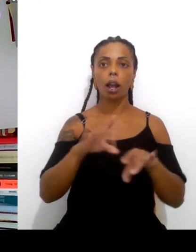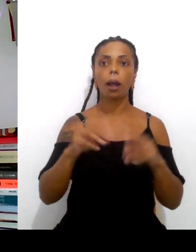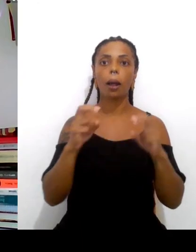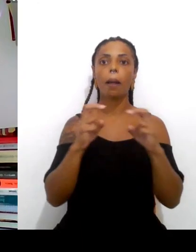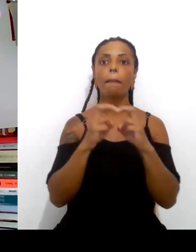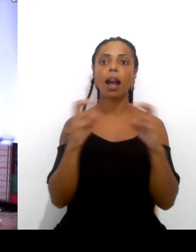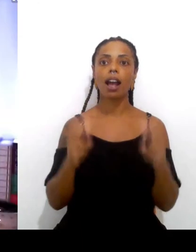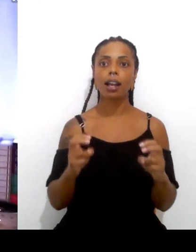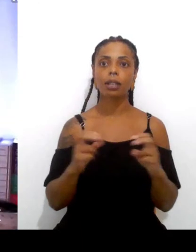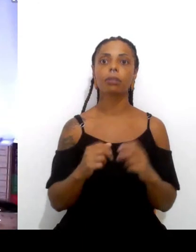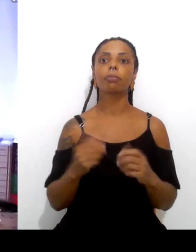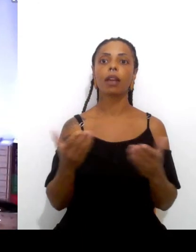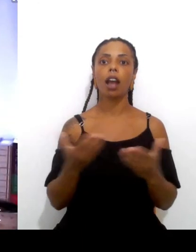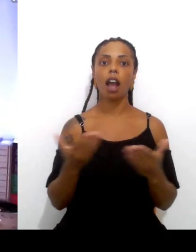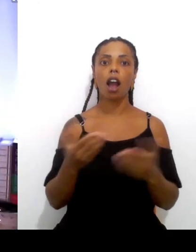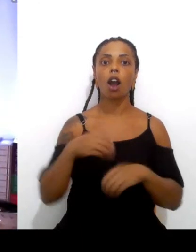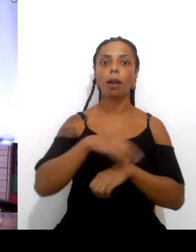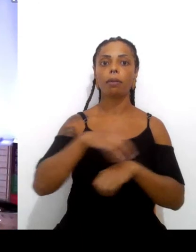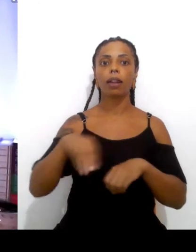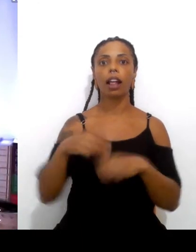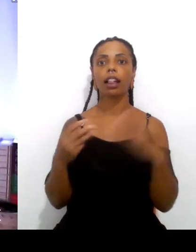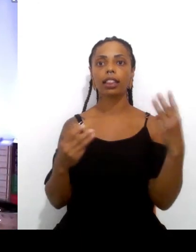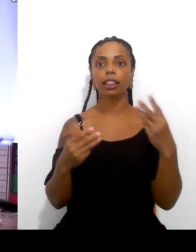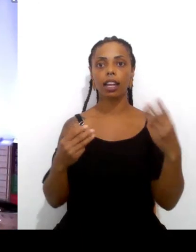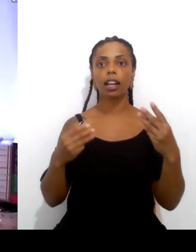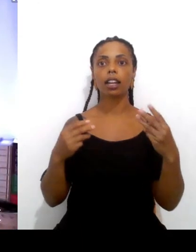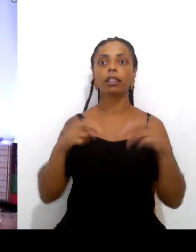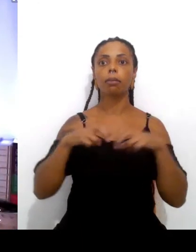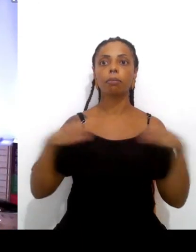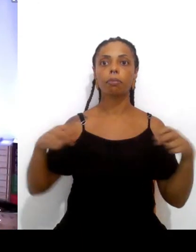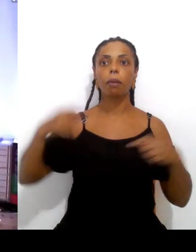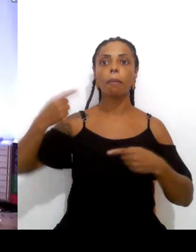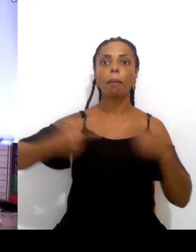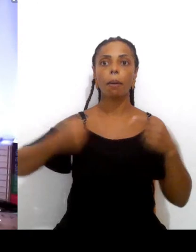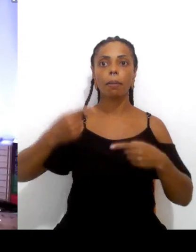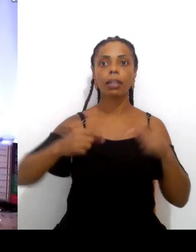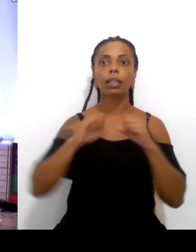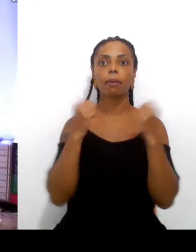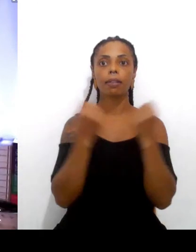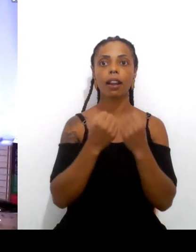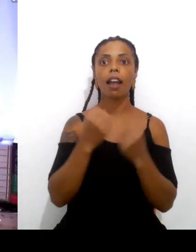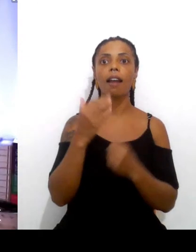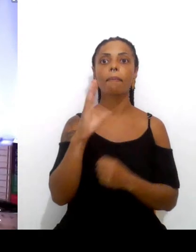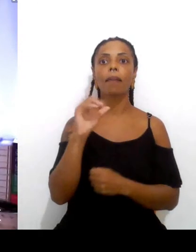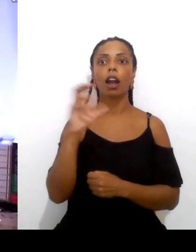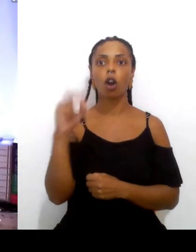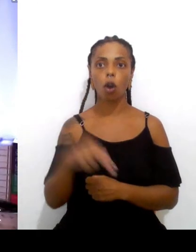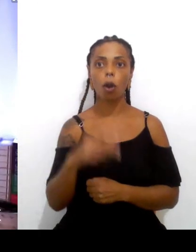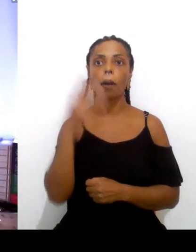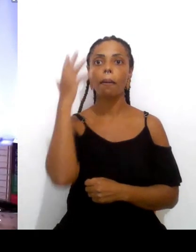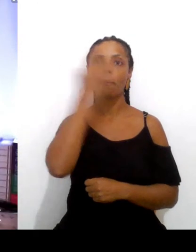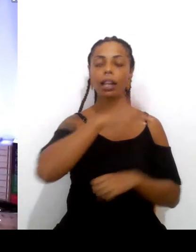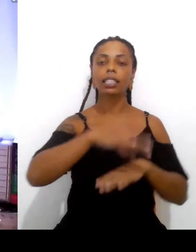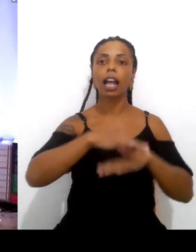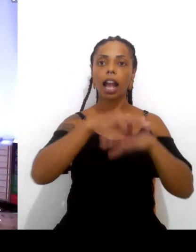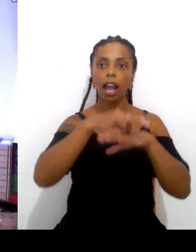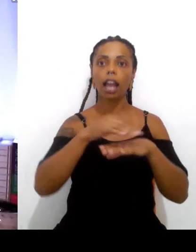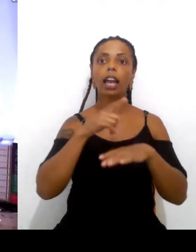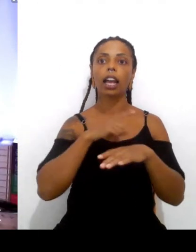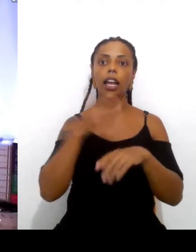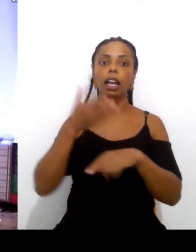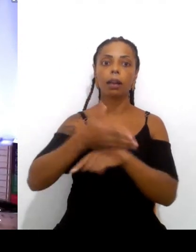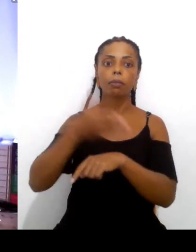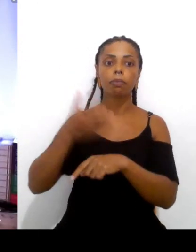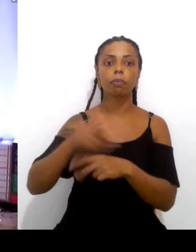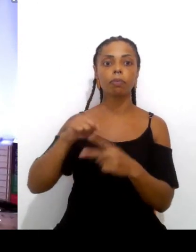e Faria mediação desta terceira mesa do seminário Francis Bacon a beleza da carne que contará com a participação de rir na área e Paulo e